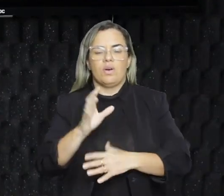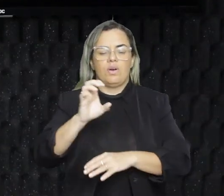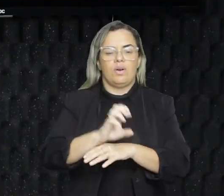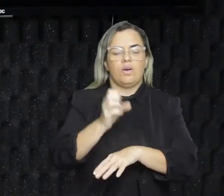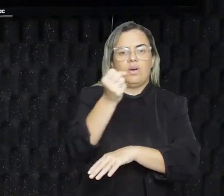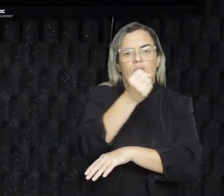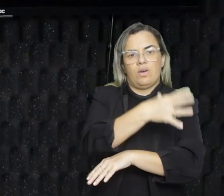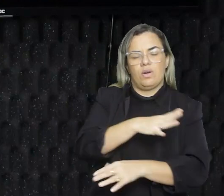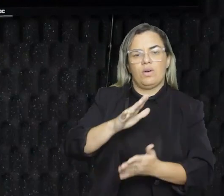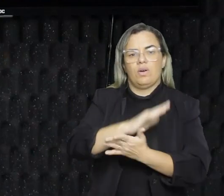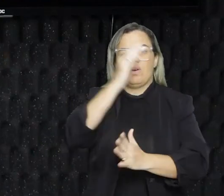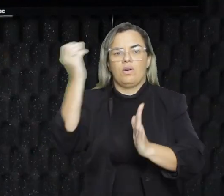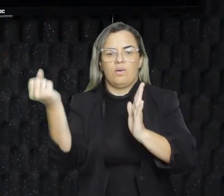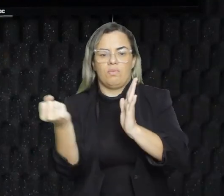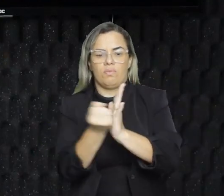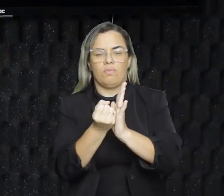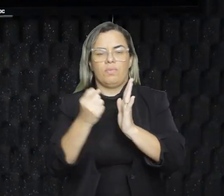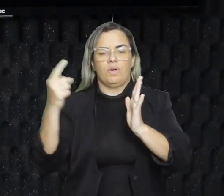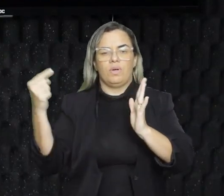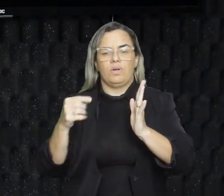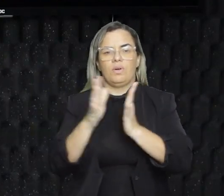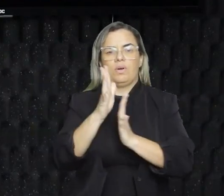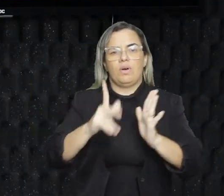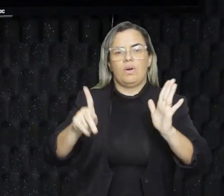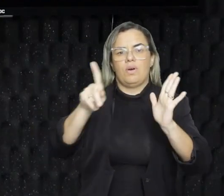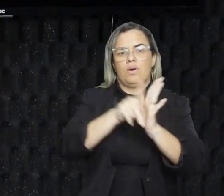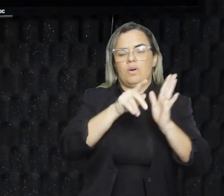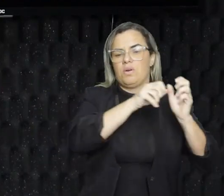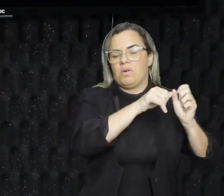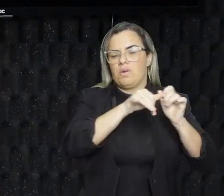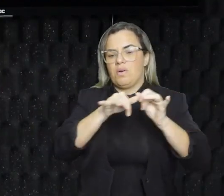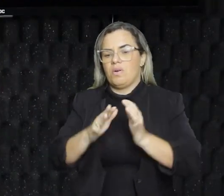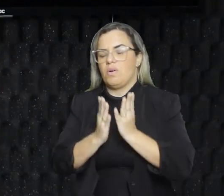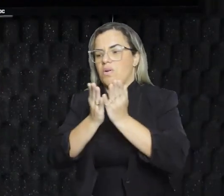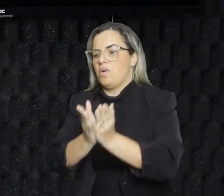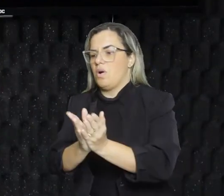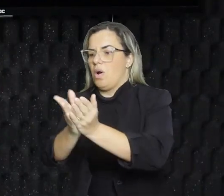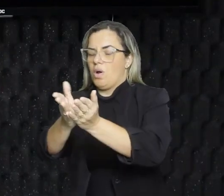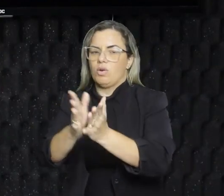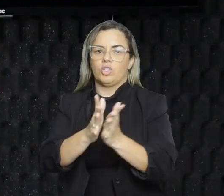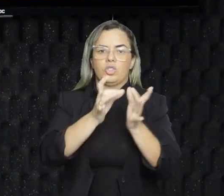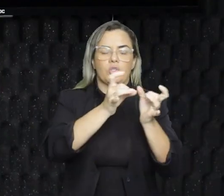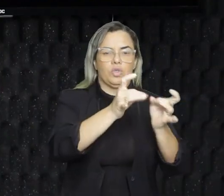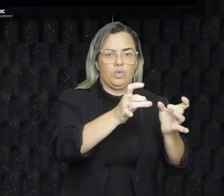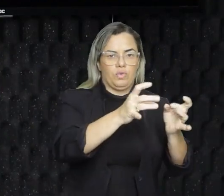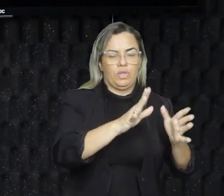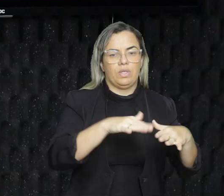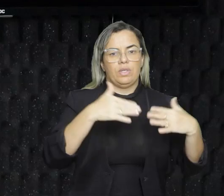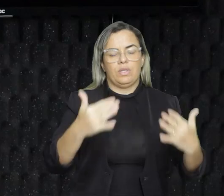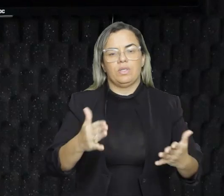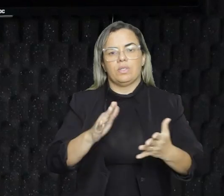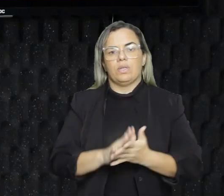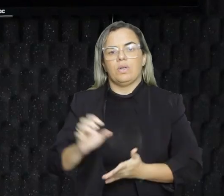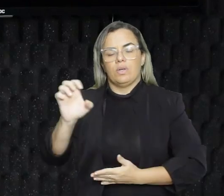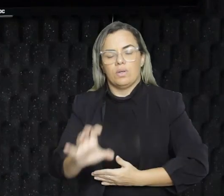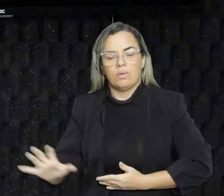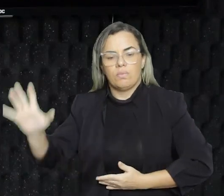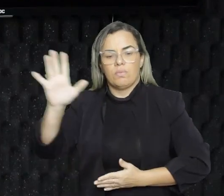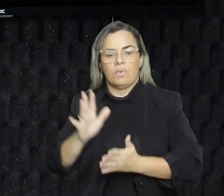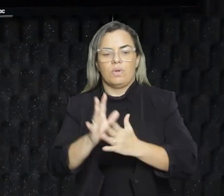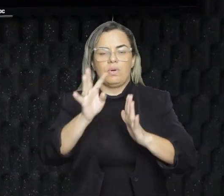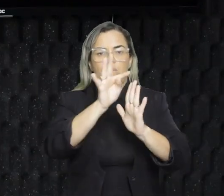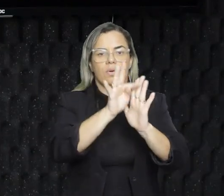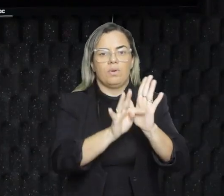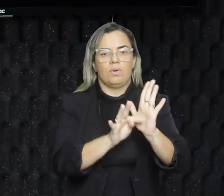como a reforma protestante e a própria expansão marítima e comercial europeia. O